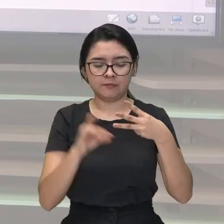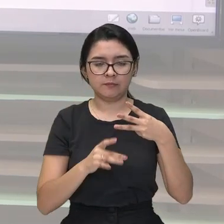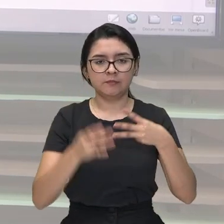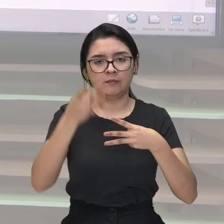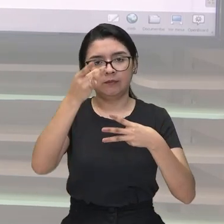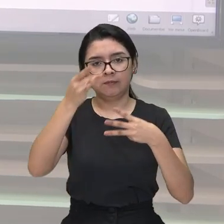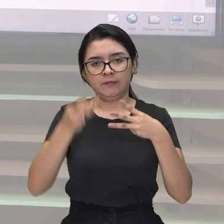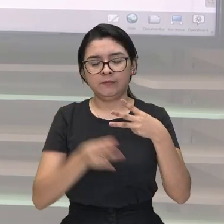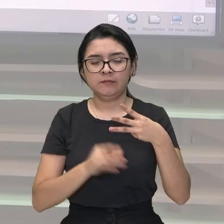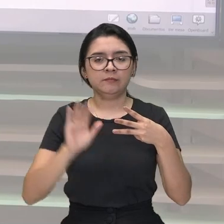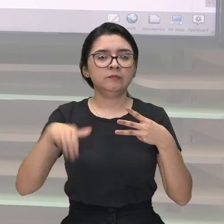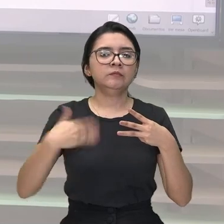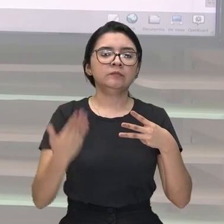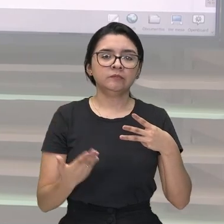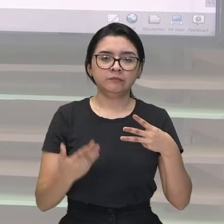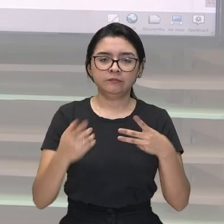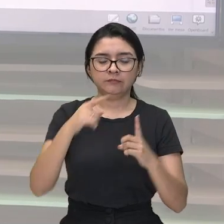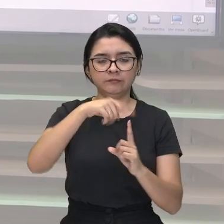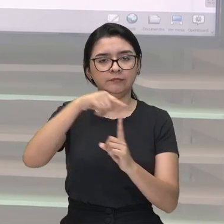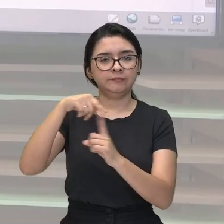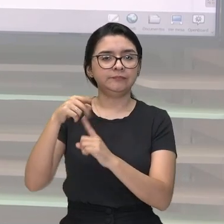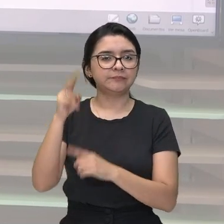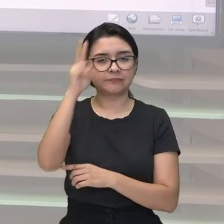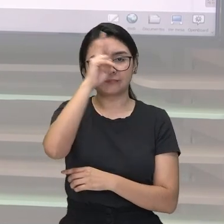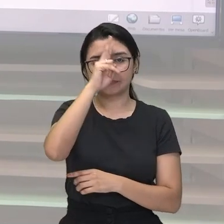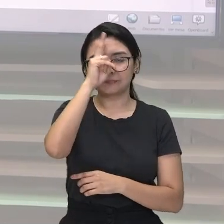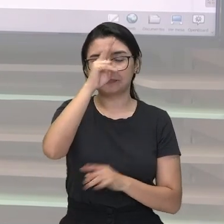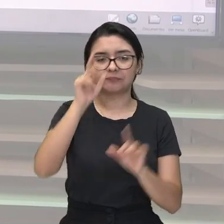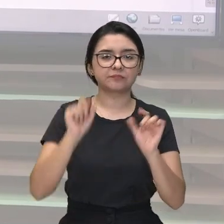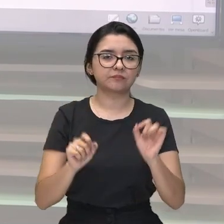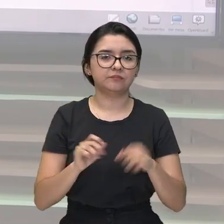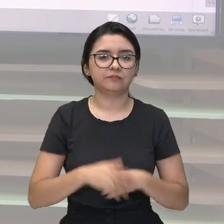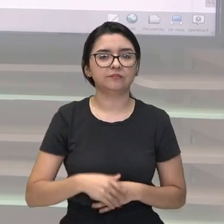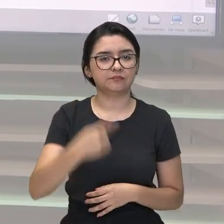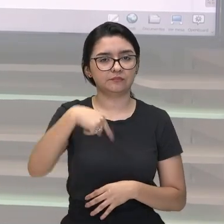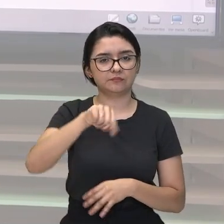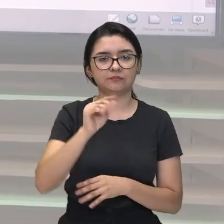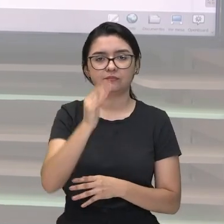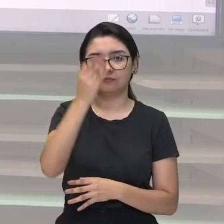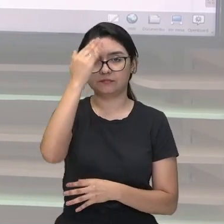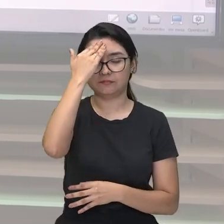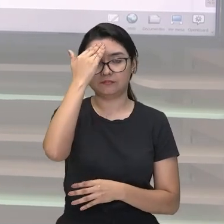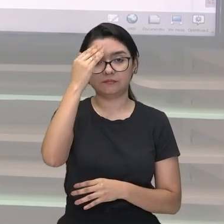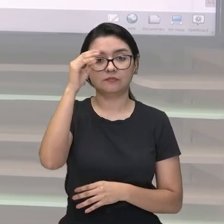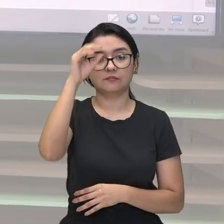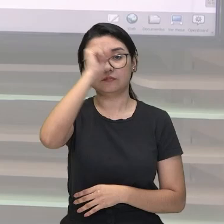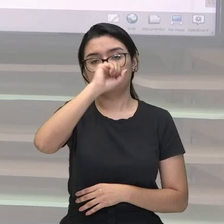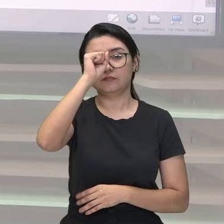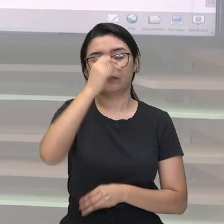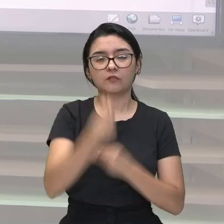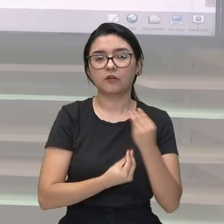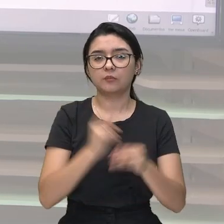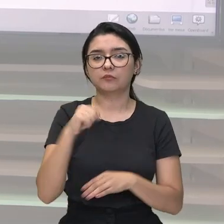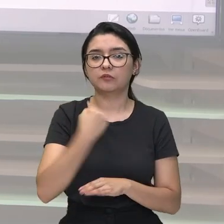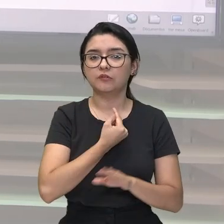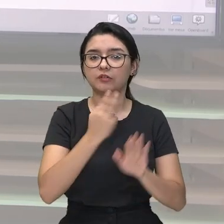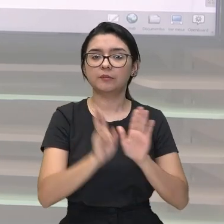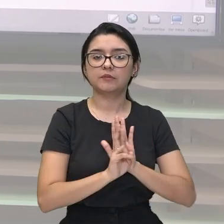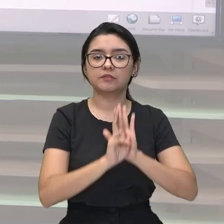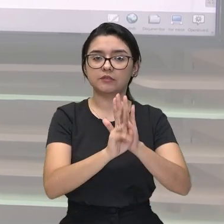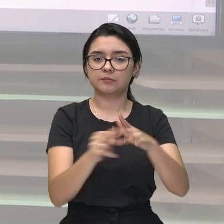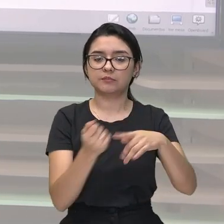esses tipos de frações. Lembrando, ó, você já aprendeu até aqui como que nós representamos uma